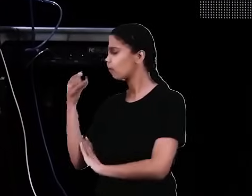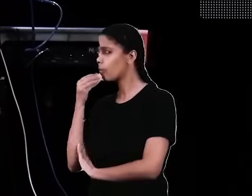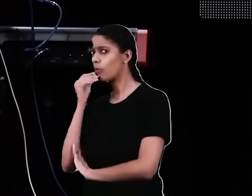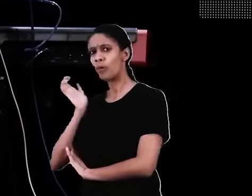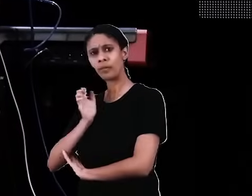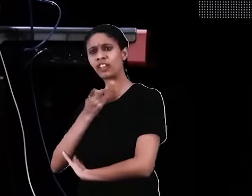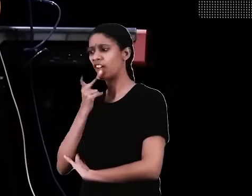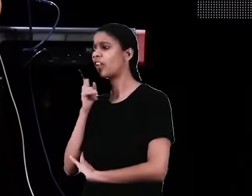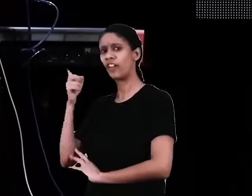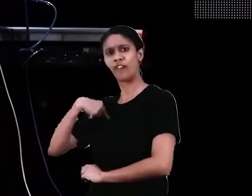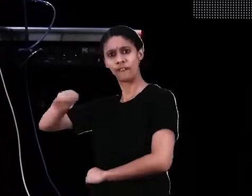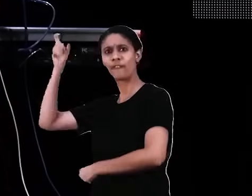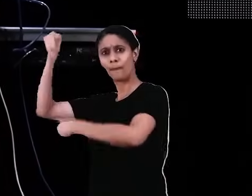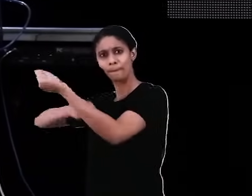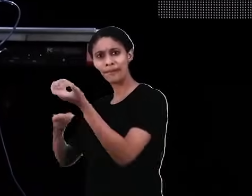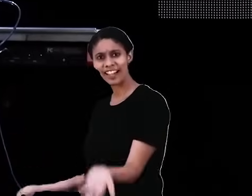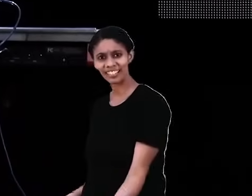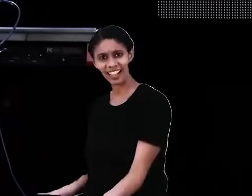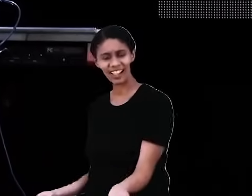faca. Bipolar.